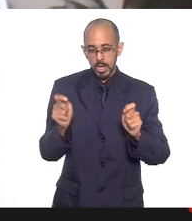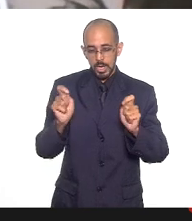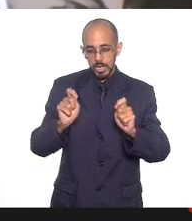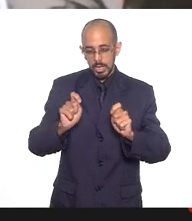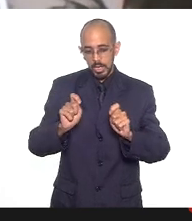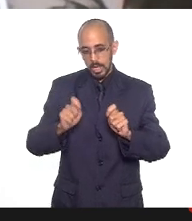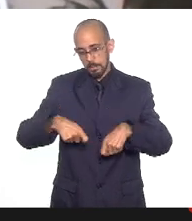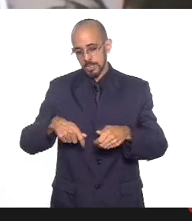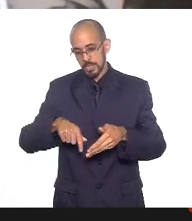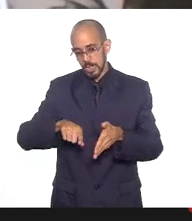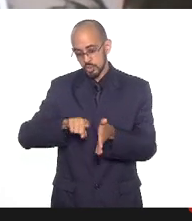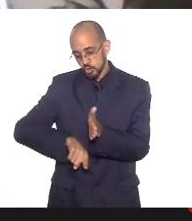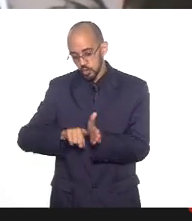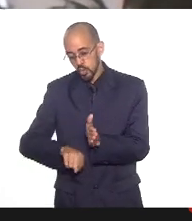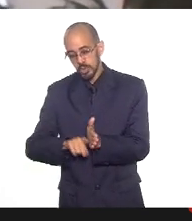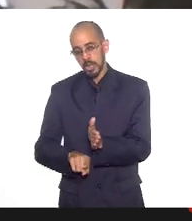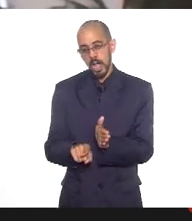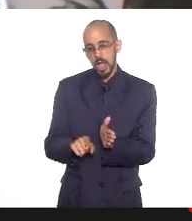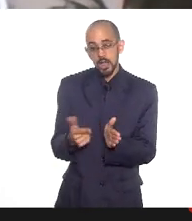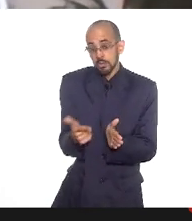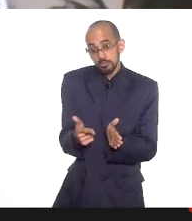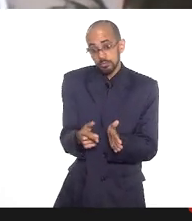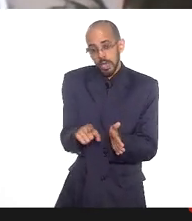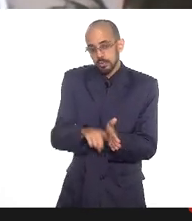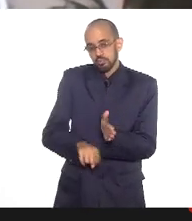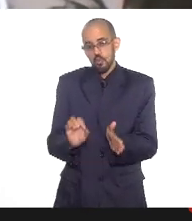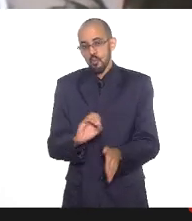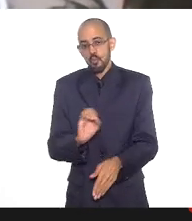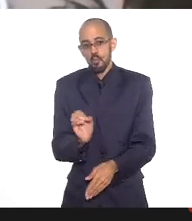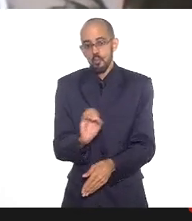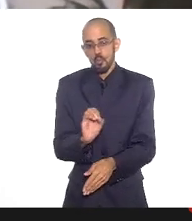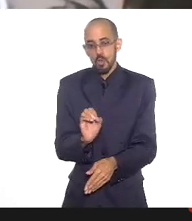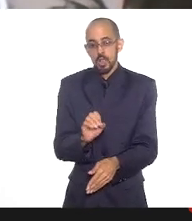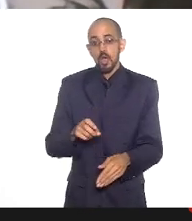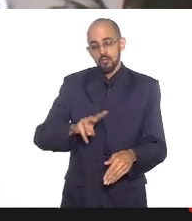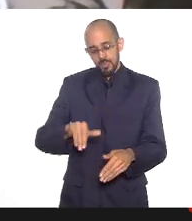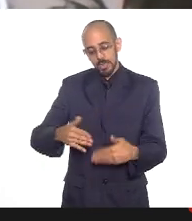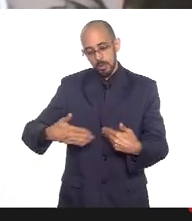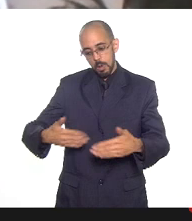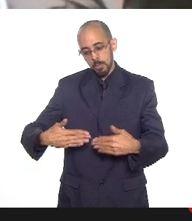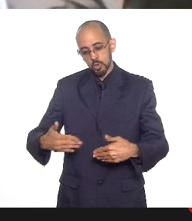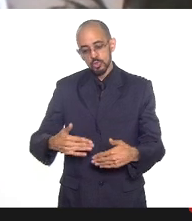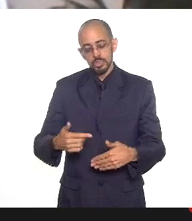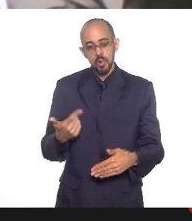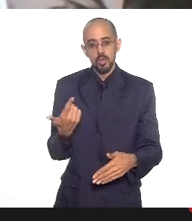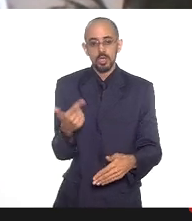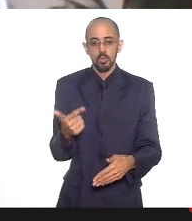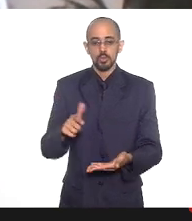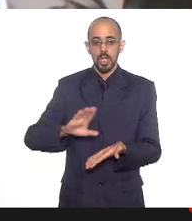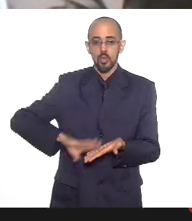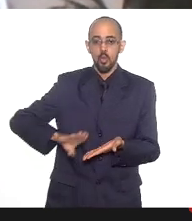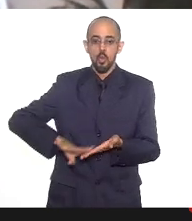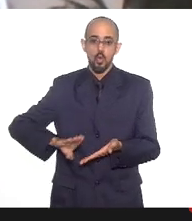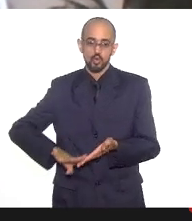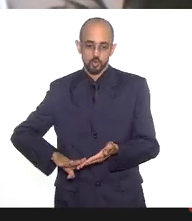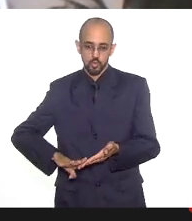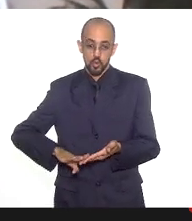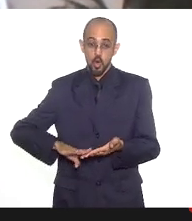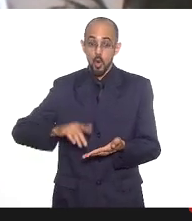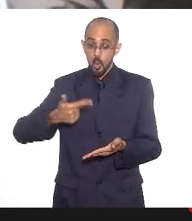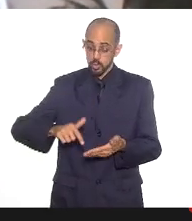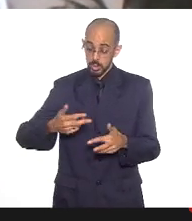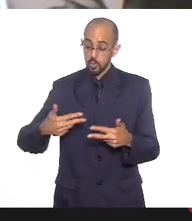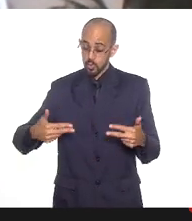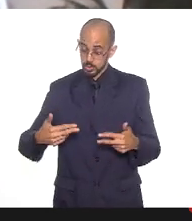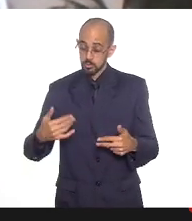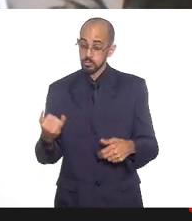que se falar em dupla dedução, e viria uma produção sem um custo correspondente. O outro ponto importante é que, normalmente,